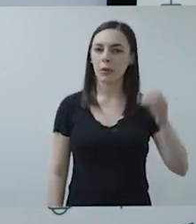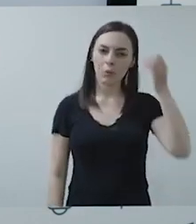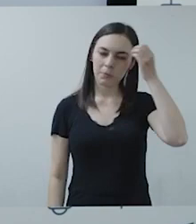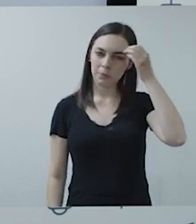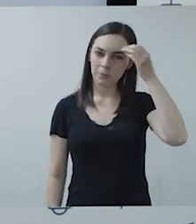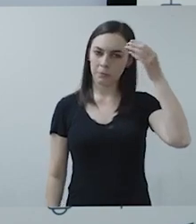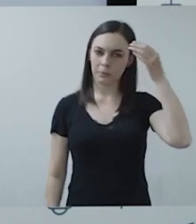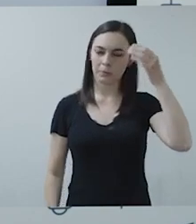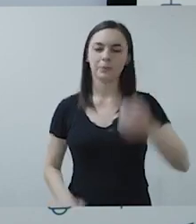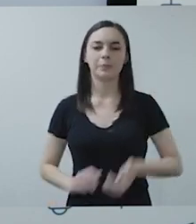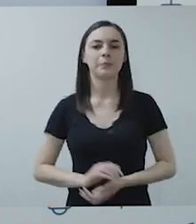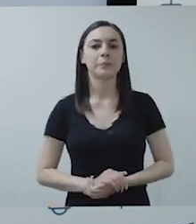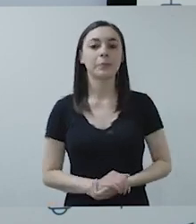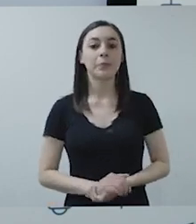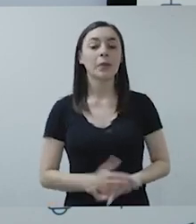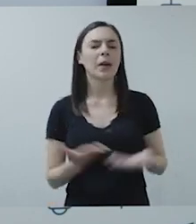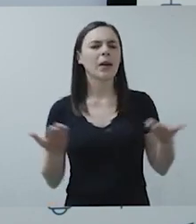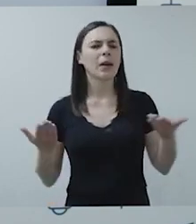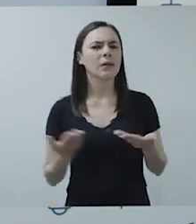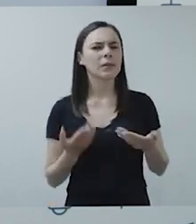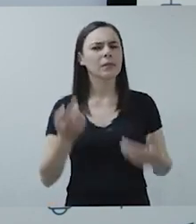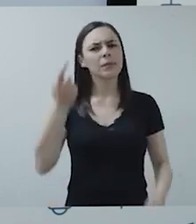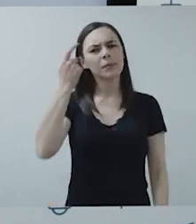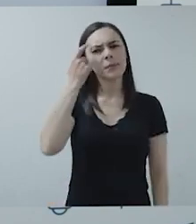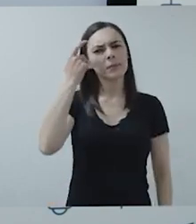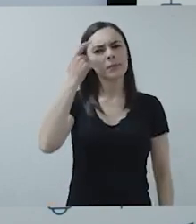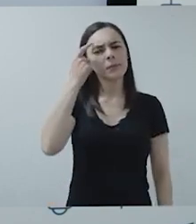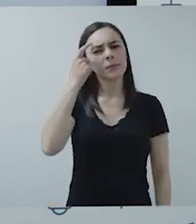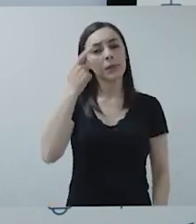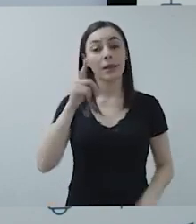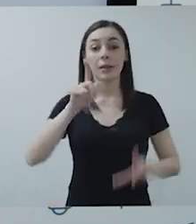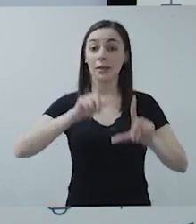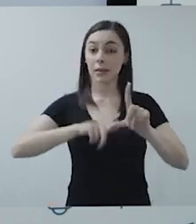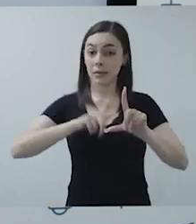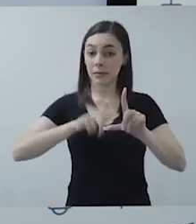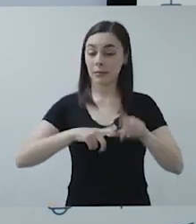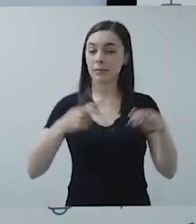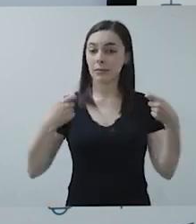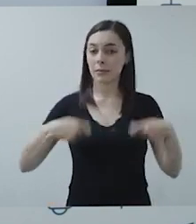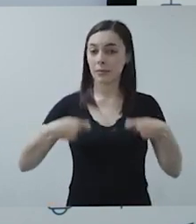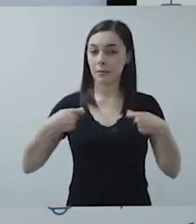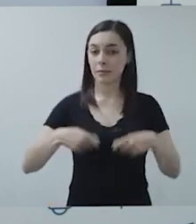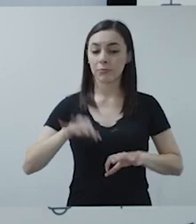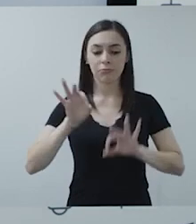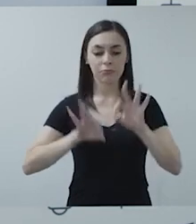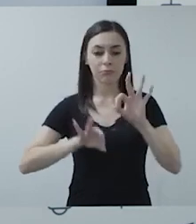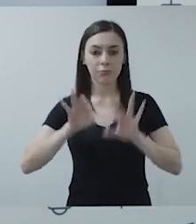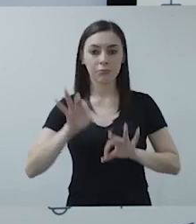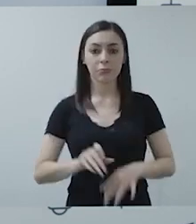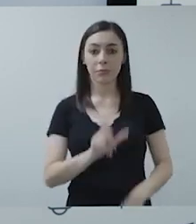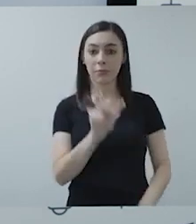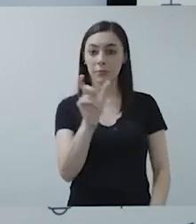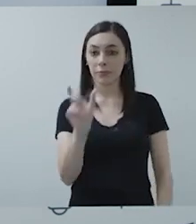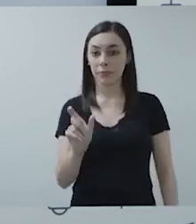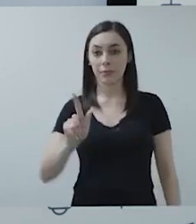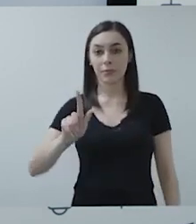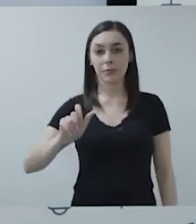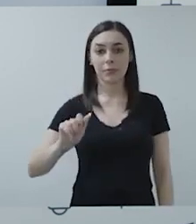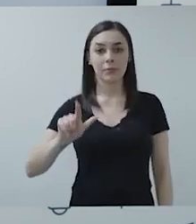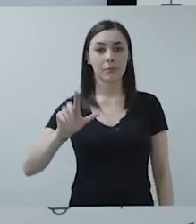testa. Vamos pensar, então, quais letras nós precisamos para formar a palavra